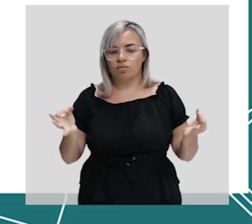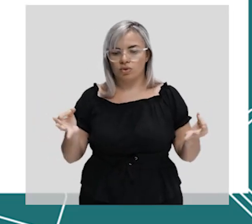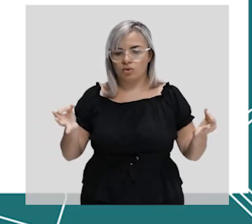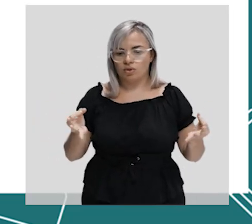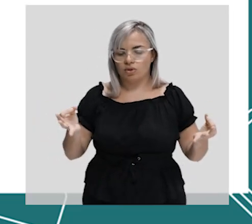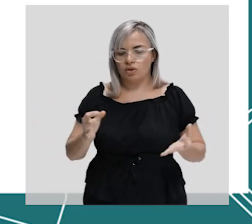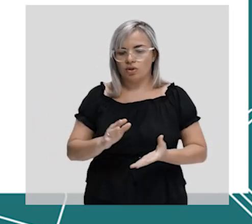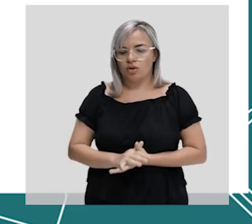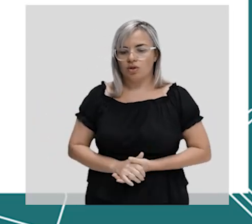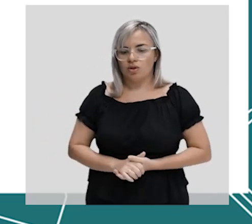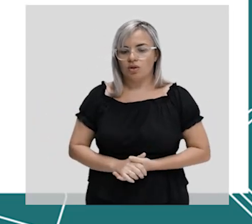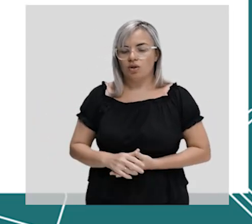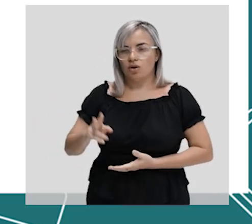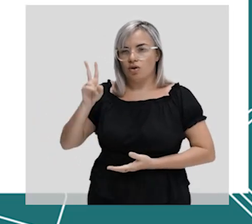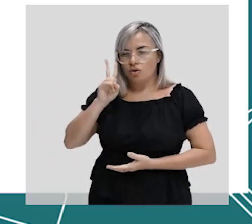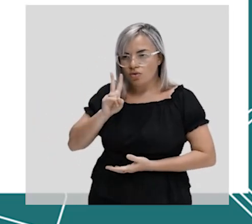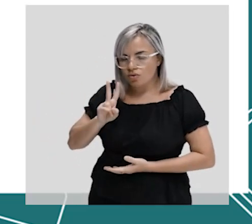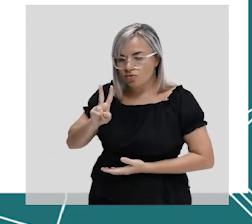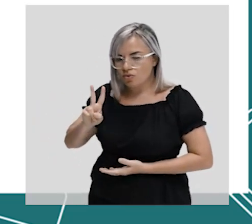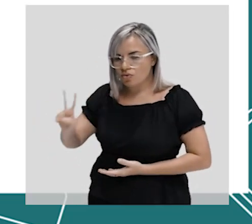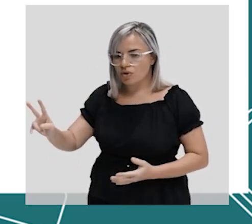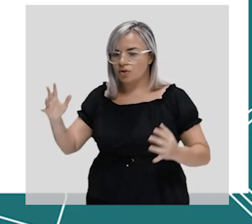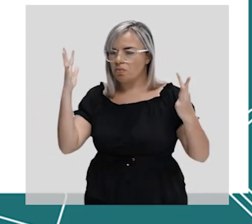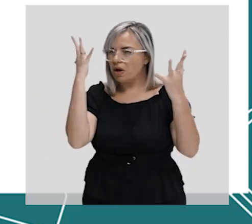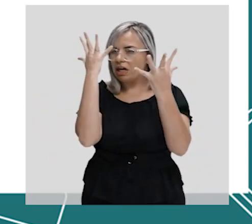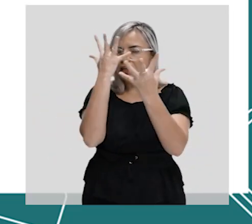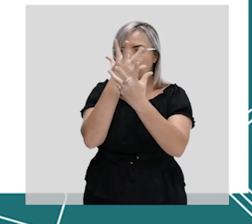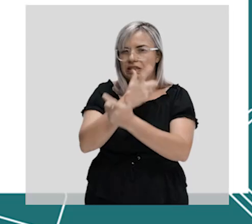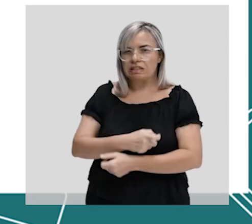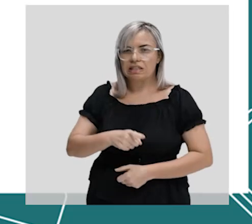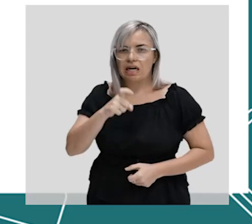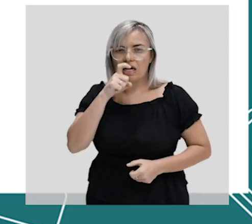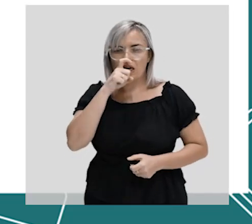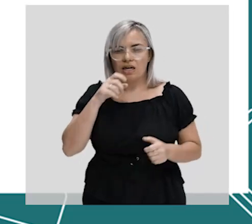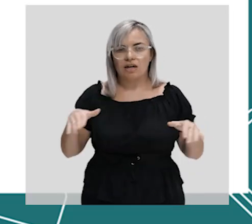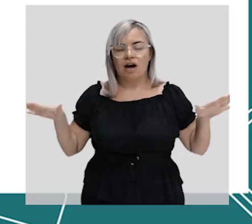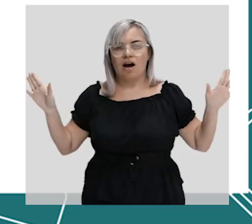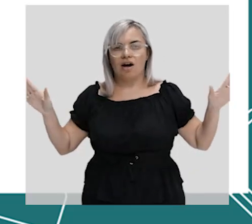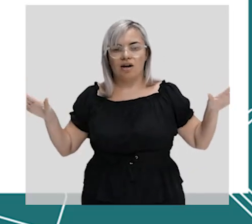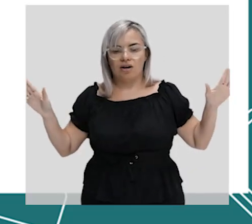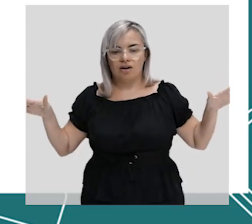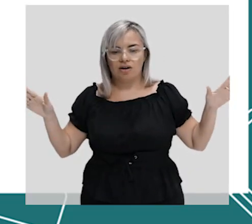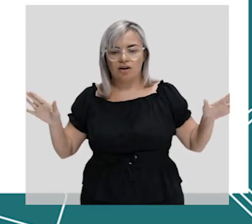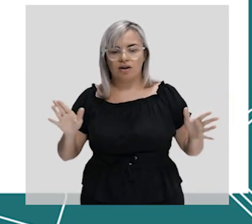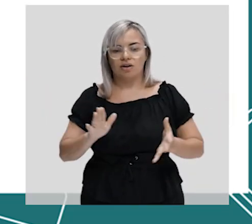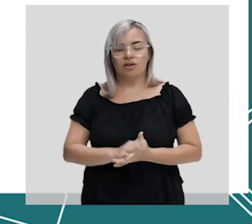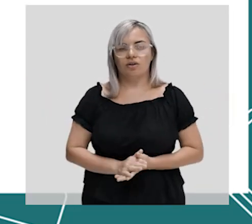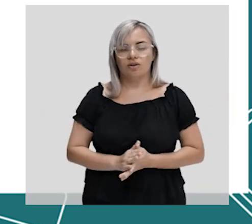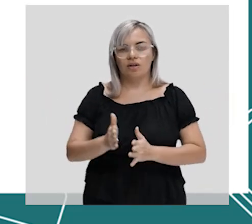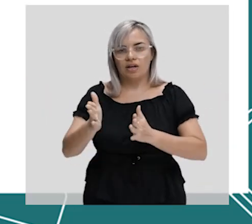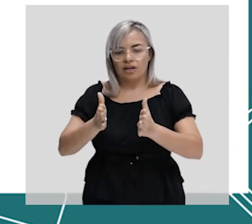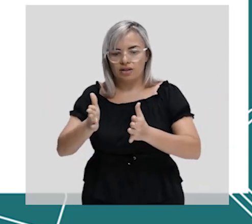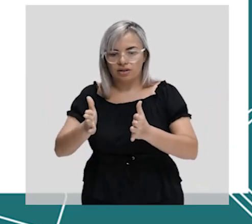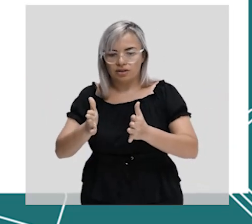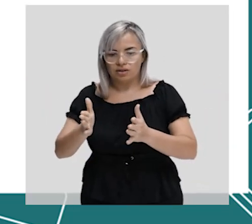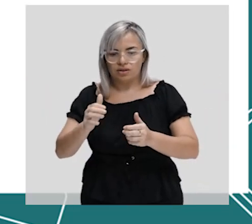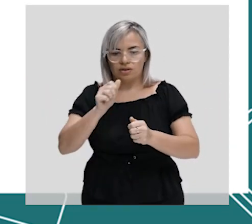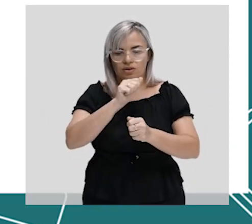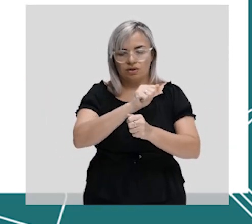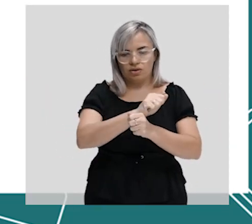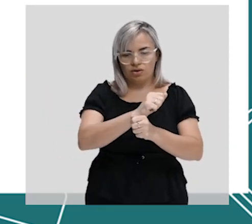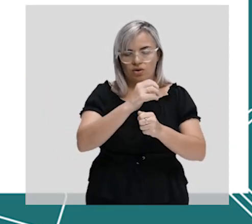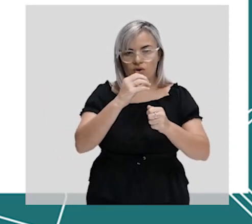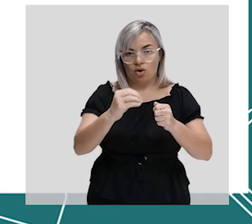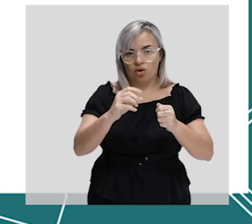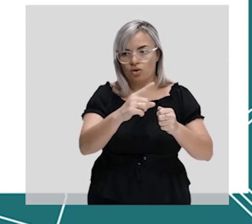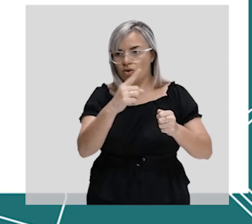aqui eu tenho uma outra expressão, tá certo? Onde eu tenho entre o artigo e